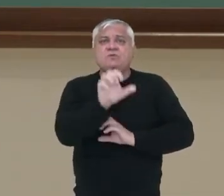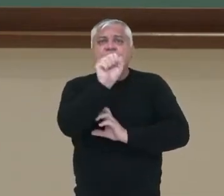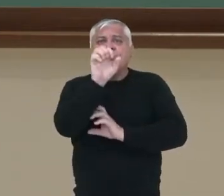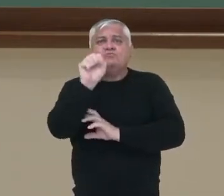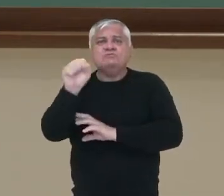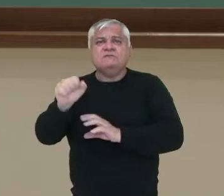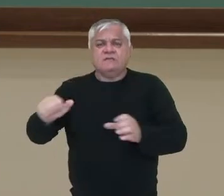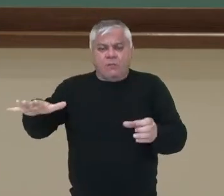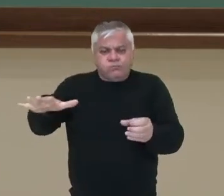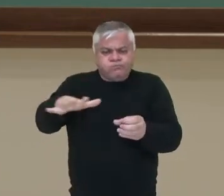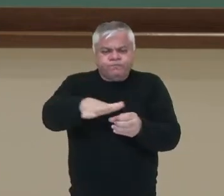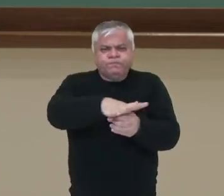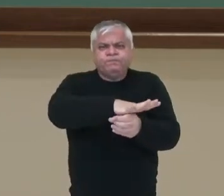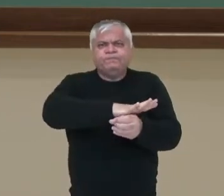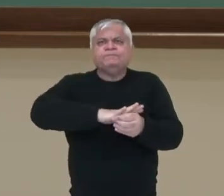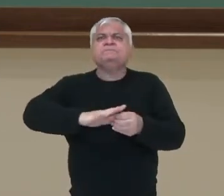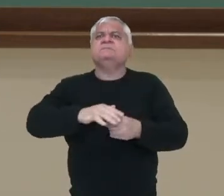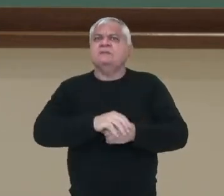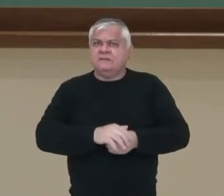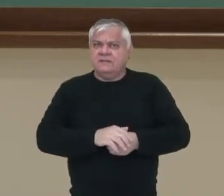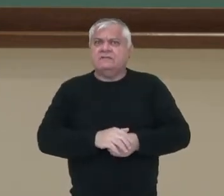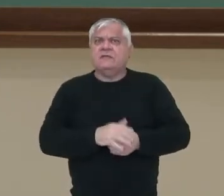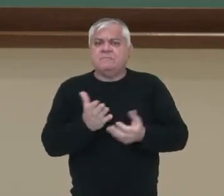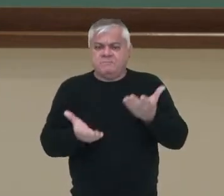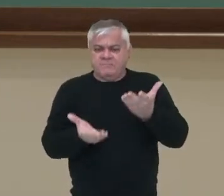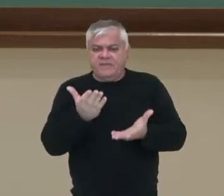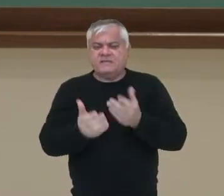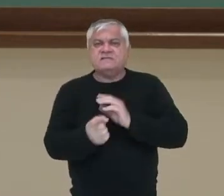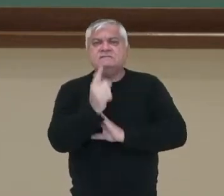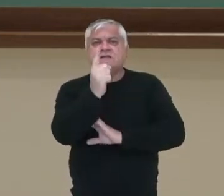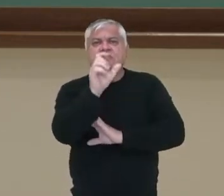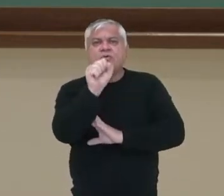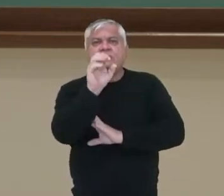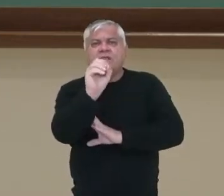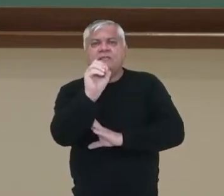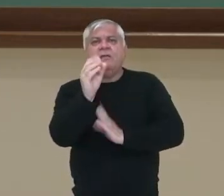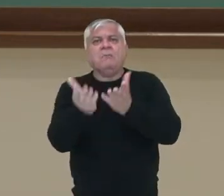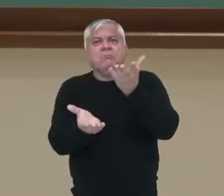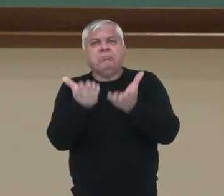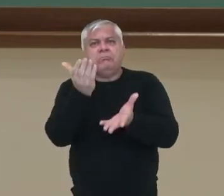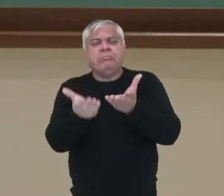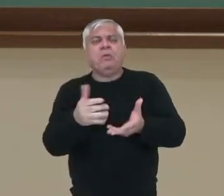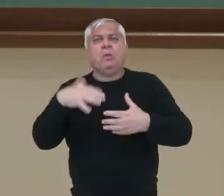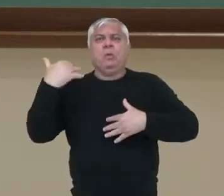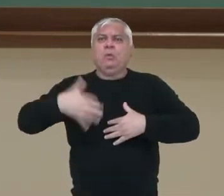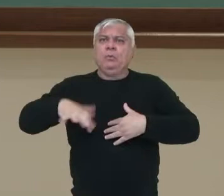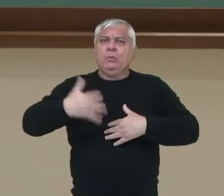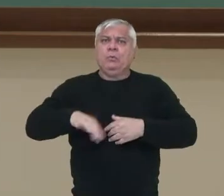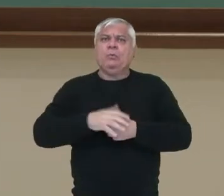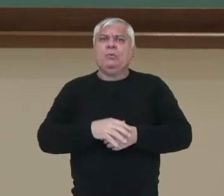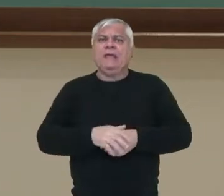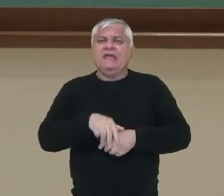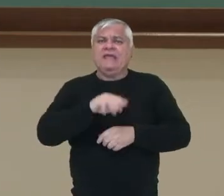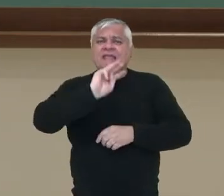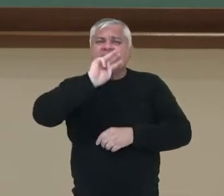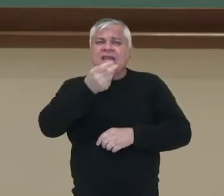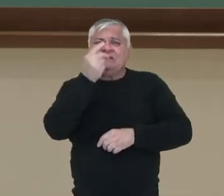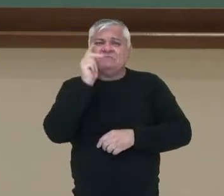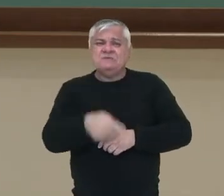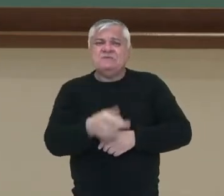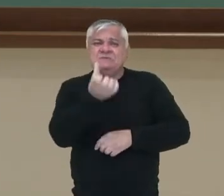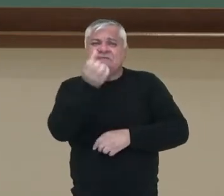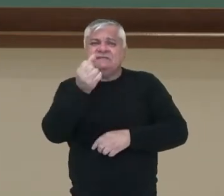litros, né? Ele tem 180 quilos e precisou, né? 3.800 litros de formol, que é o tal